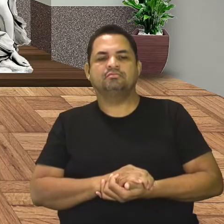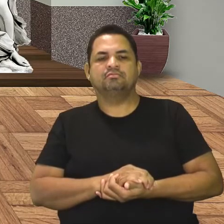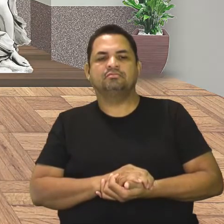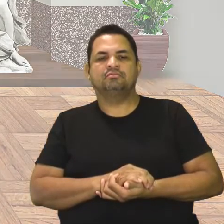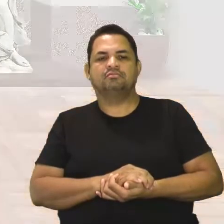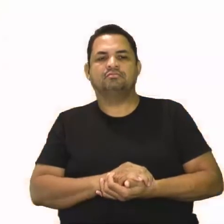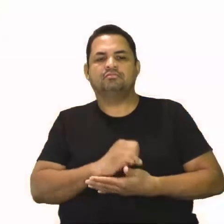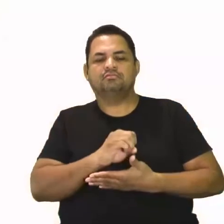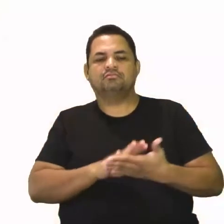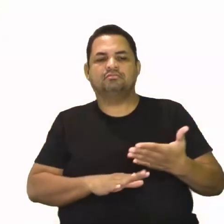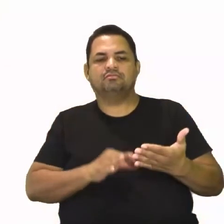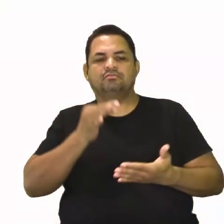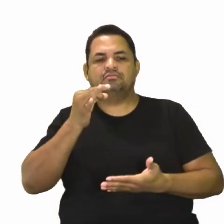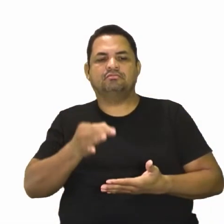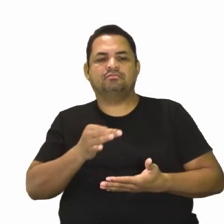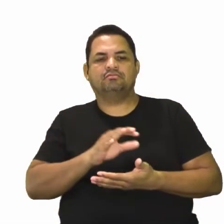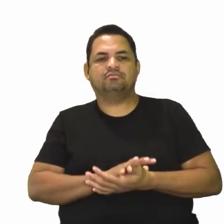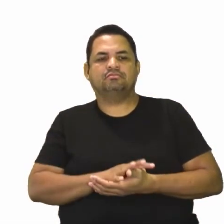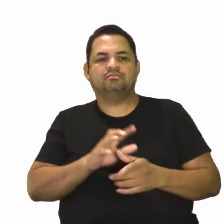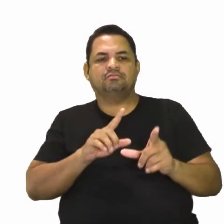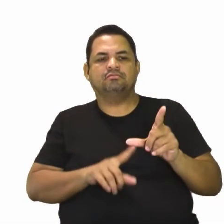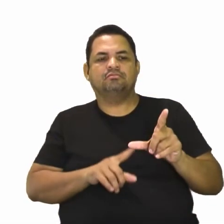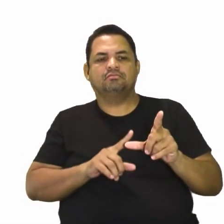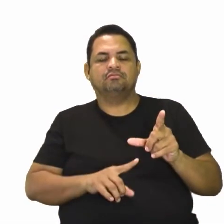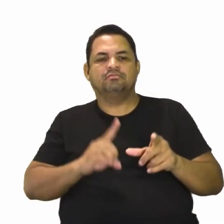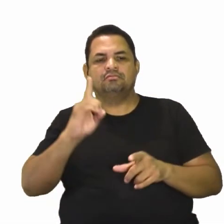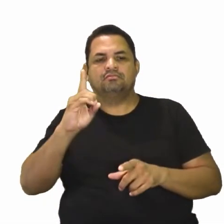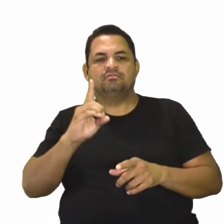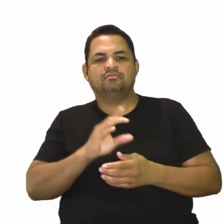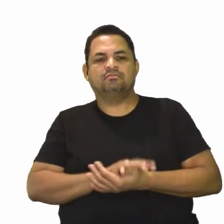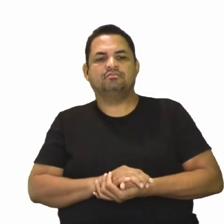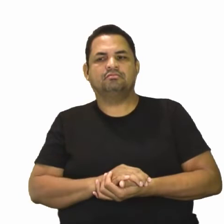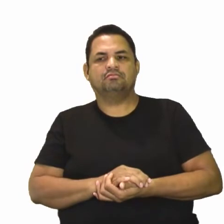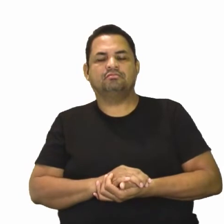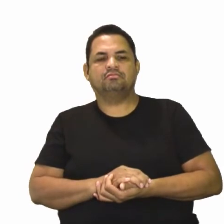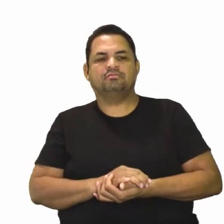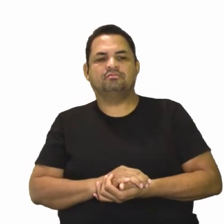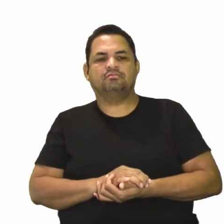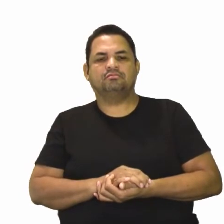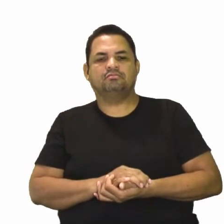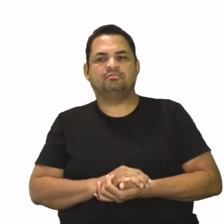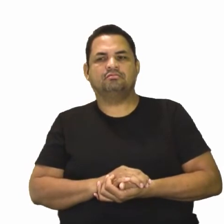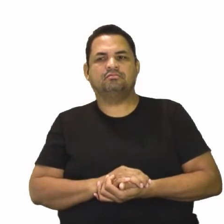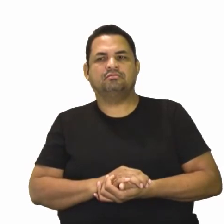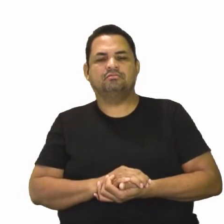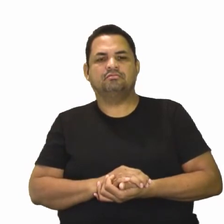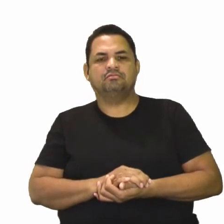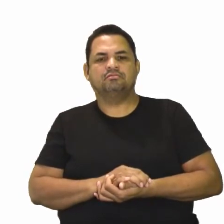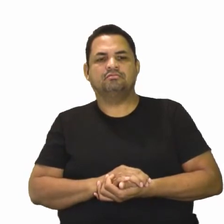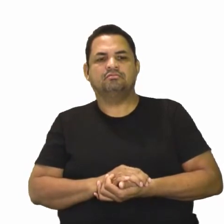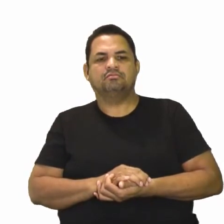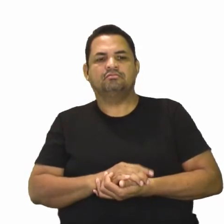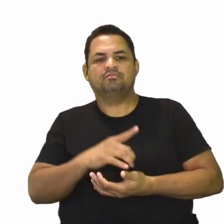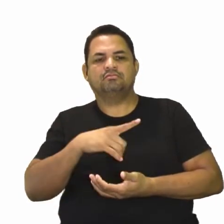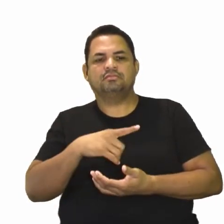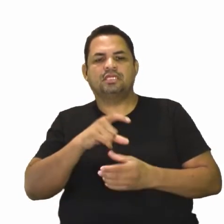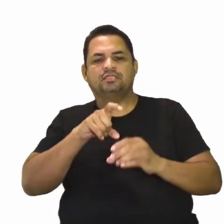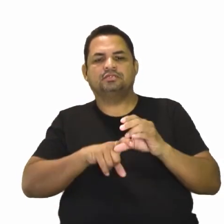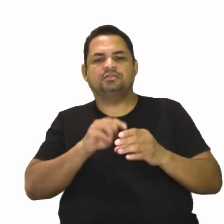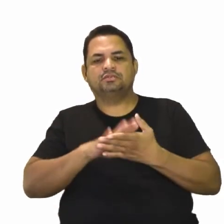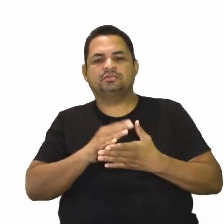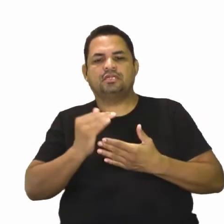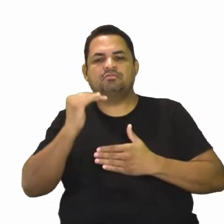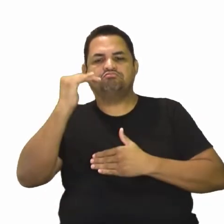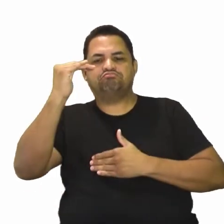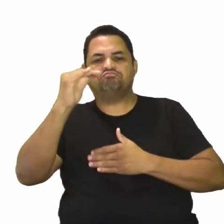correta dessa aí é justamente a letra D. A letra D. Gerar uma dívida externa elevada